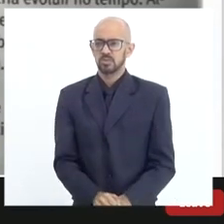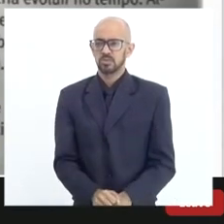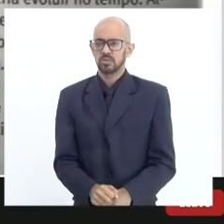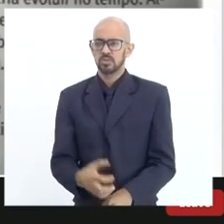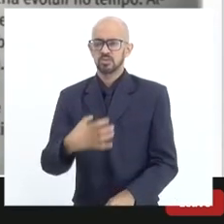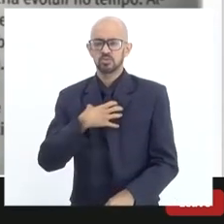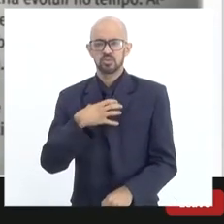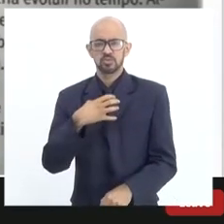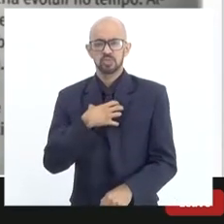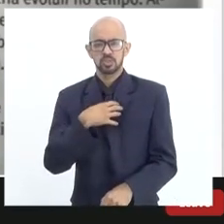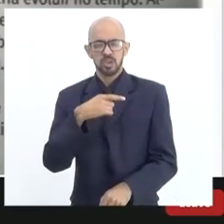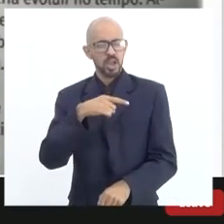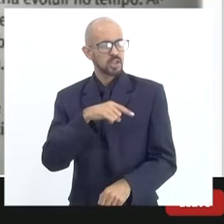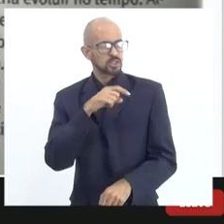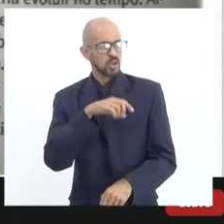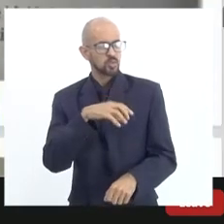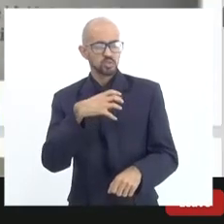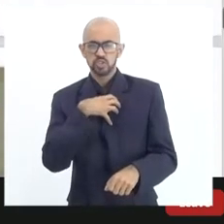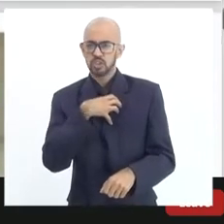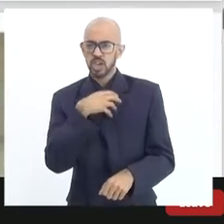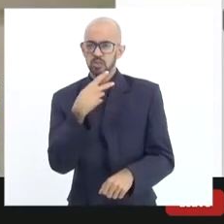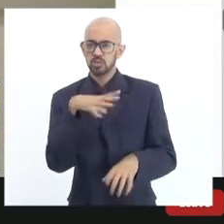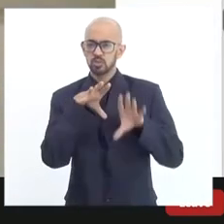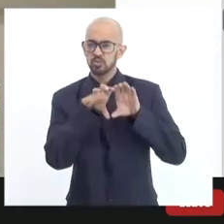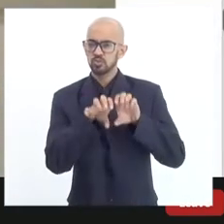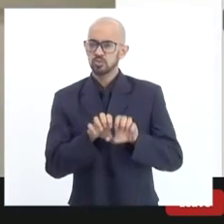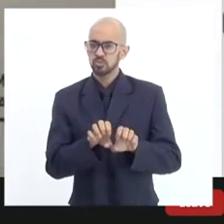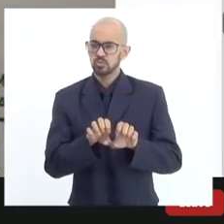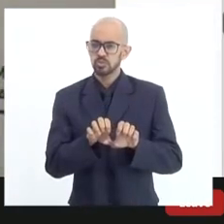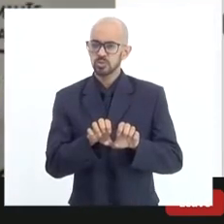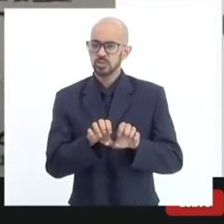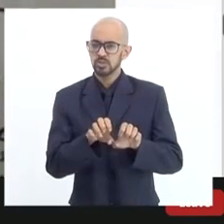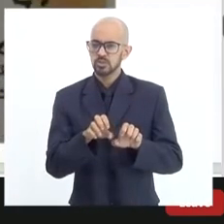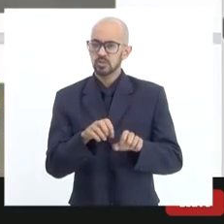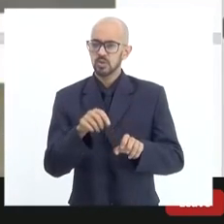ver dos obscurantistas o que seria a teoria de gênero, né?